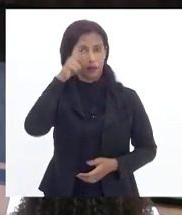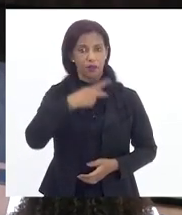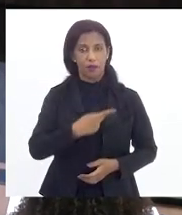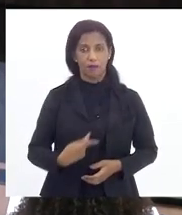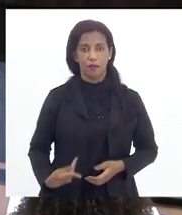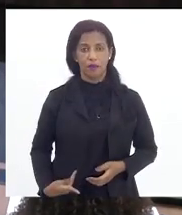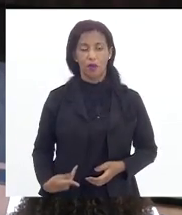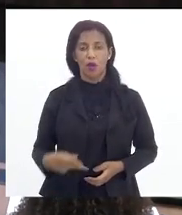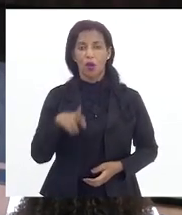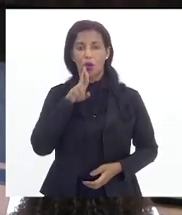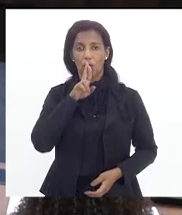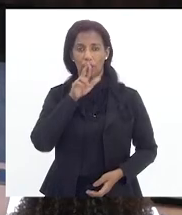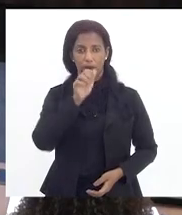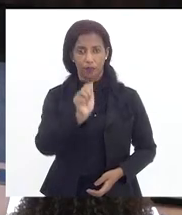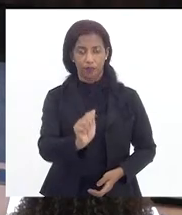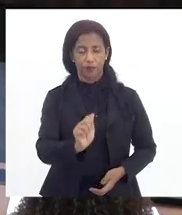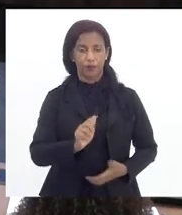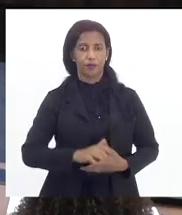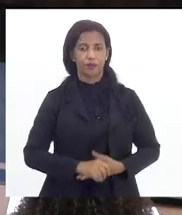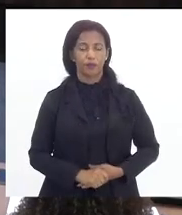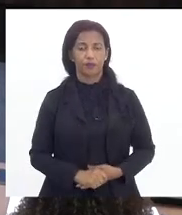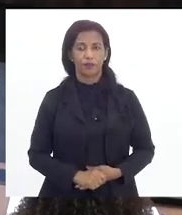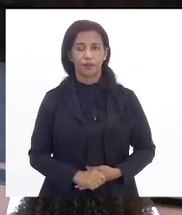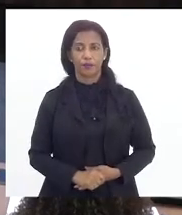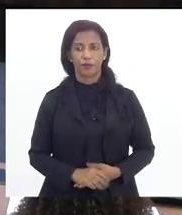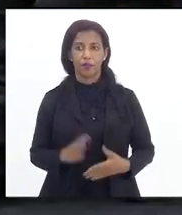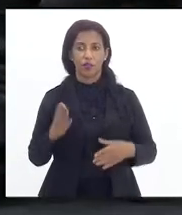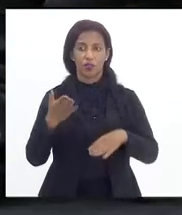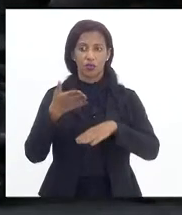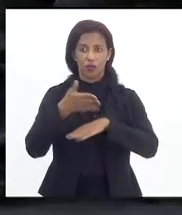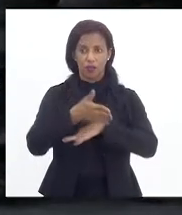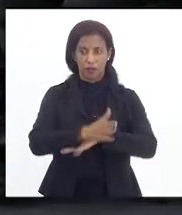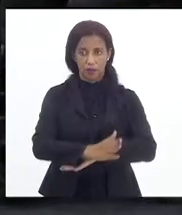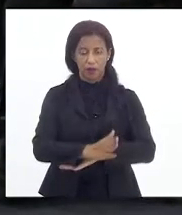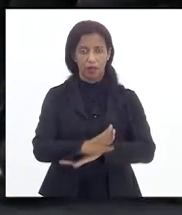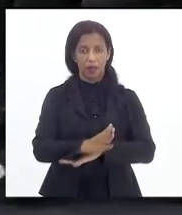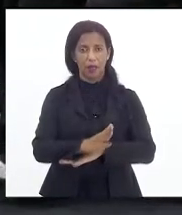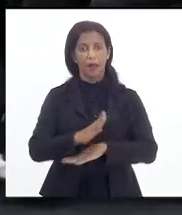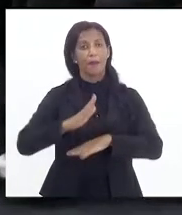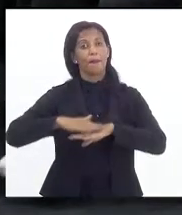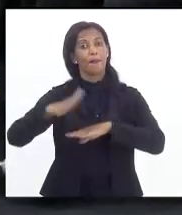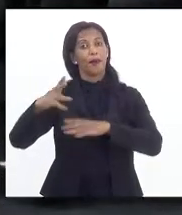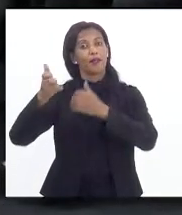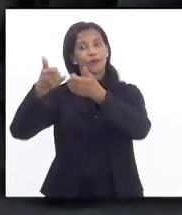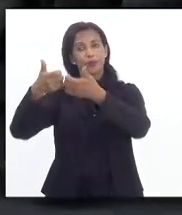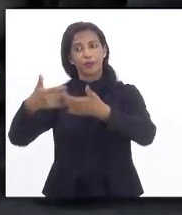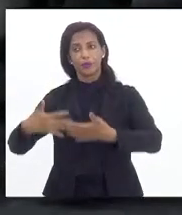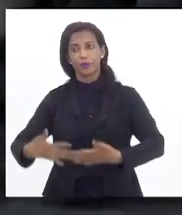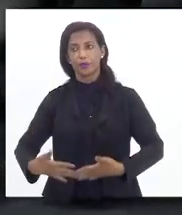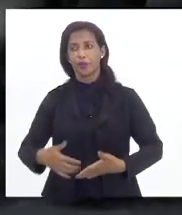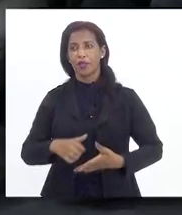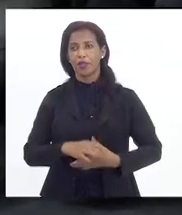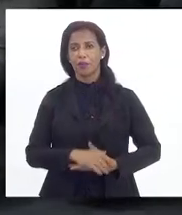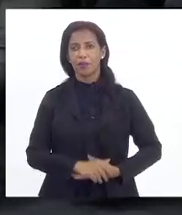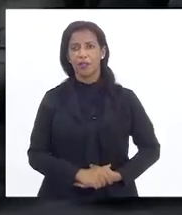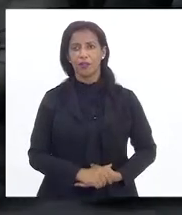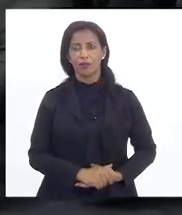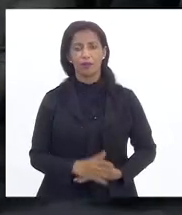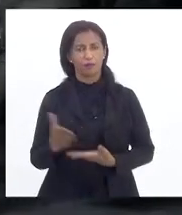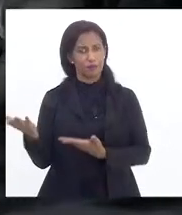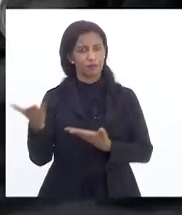presidência do deputado Rodrigo Amorim a gente entra em mais detalhe mas eu acho que o Chorus